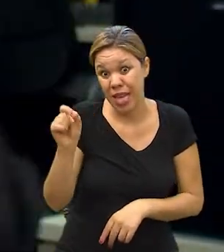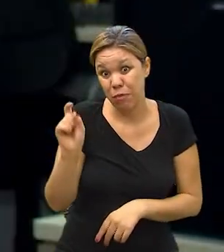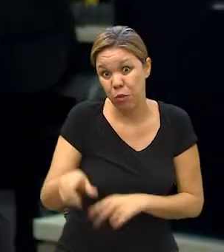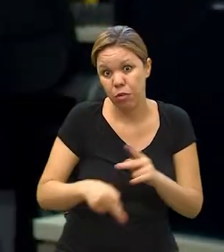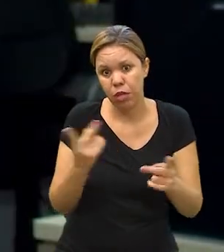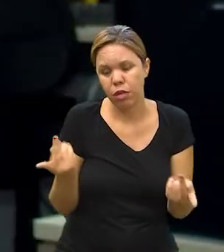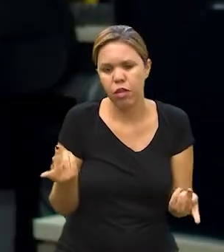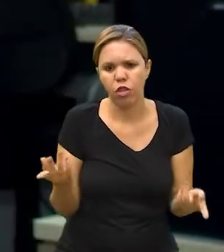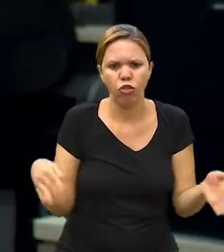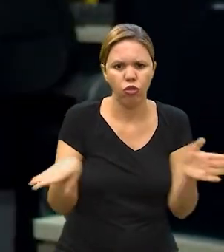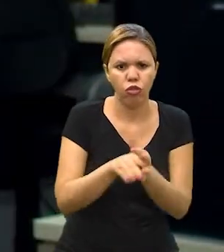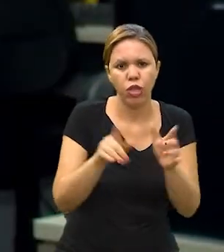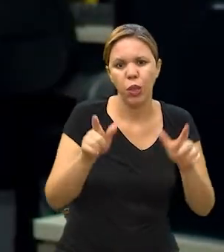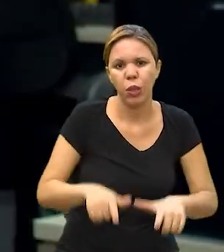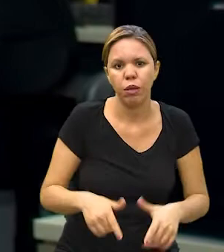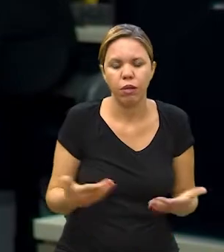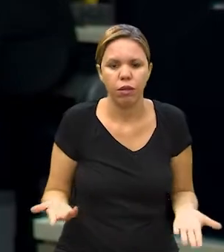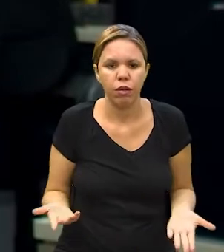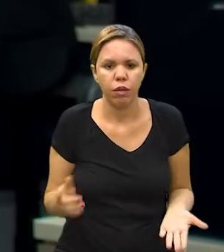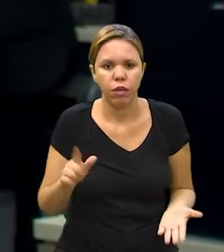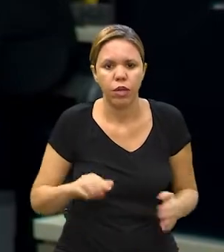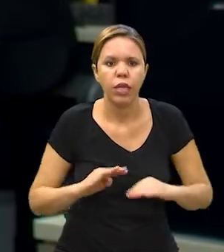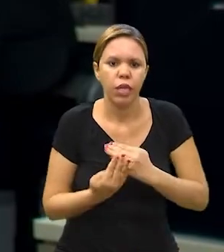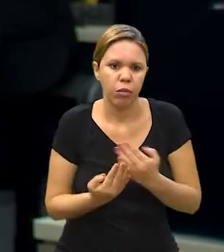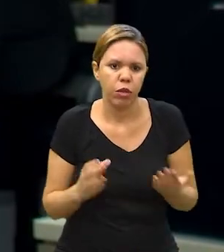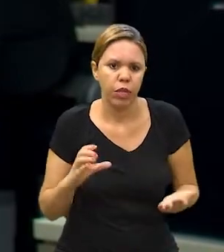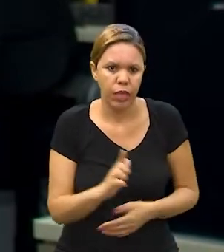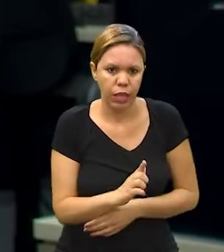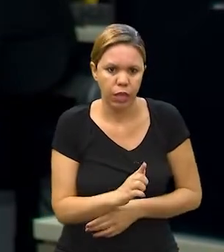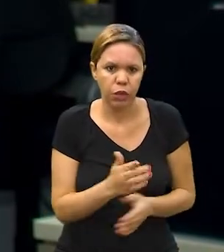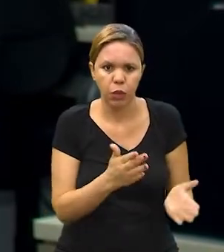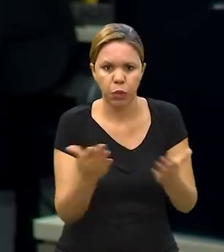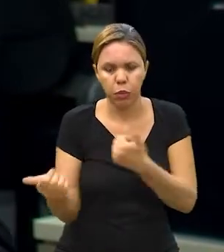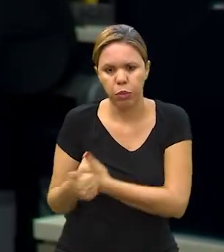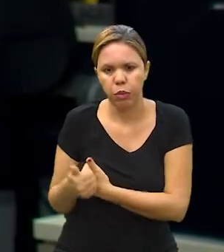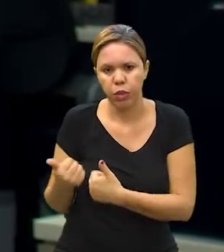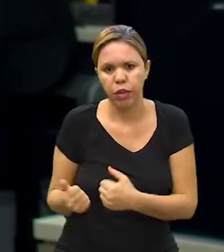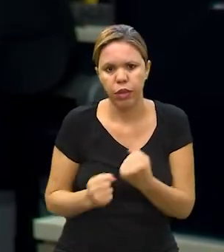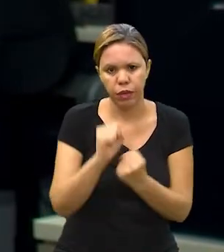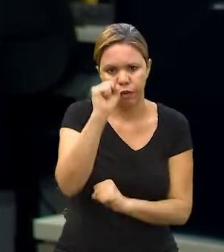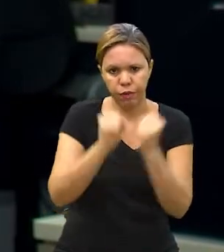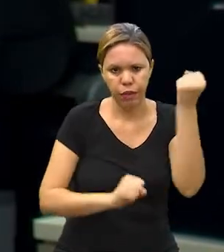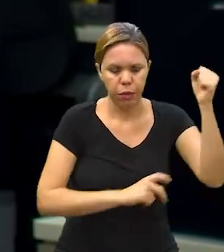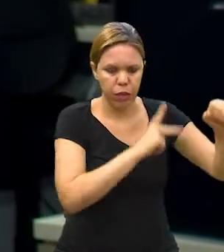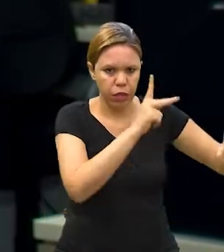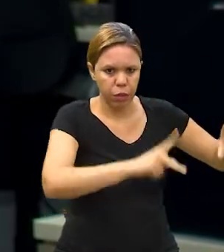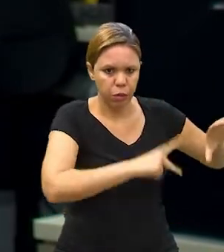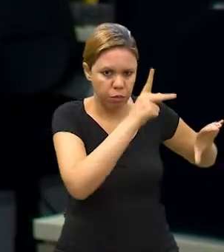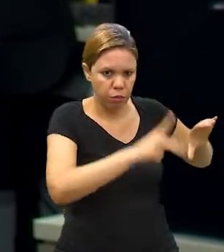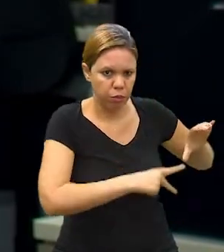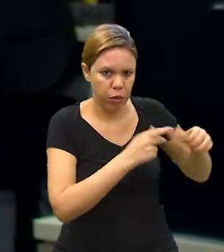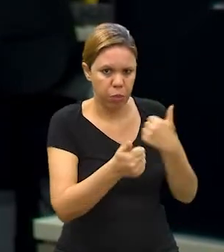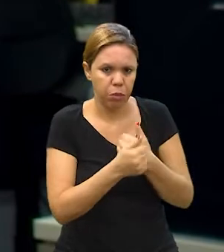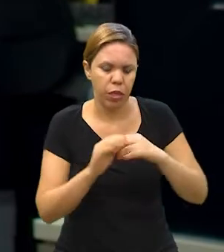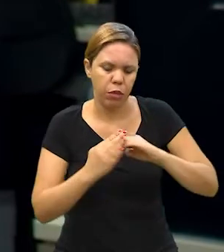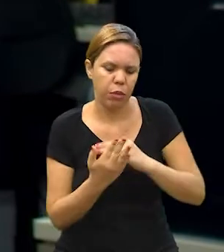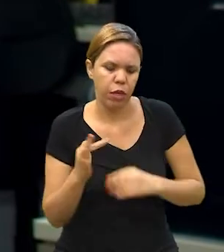que, chegaram ali, né? É na região do Campo Grande, fica ali do lado da fábrica da Pirelli, ali perto do Florence,